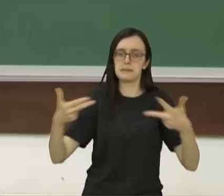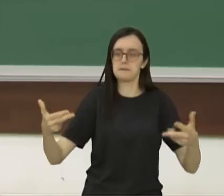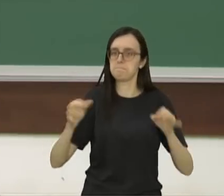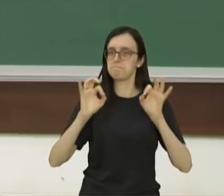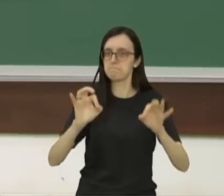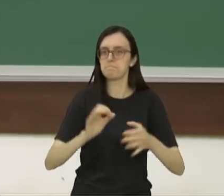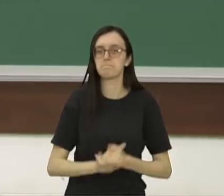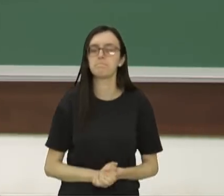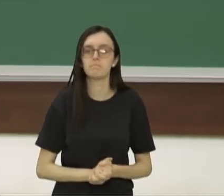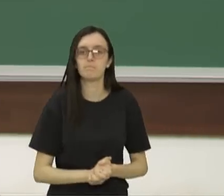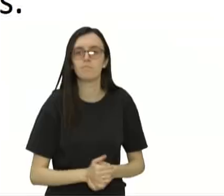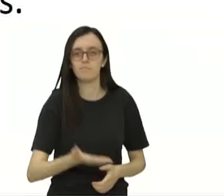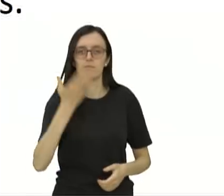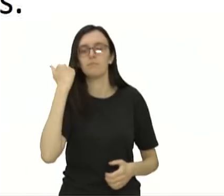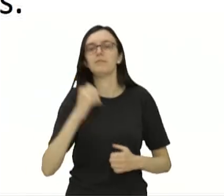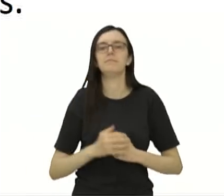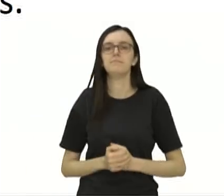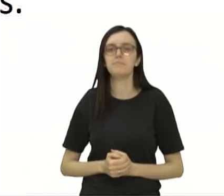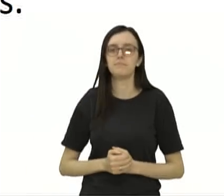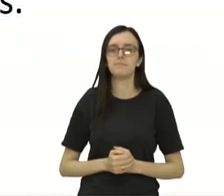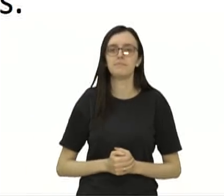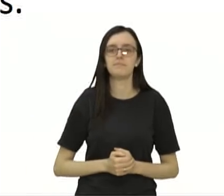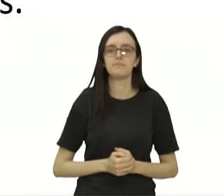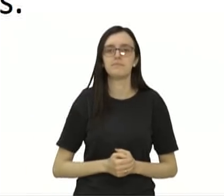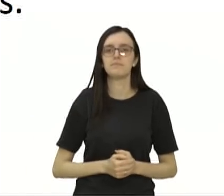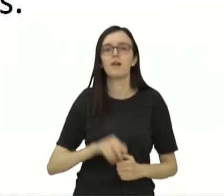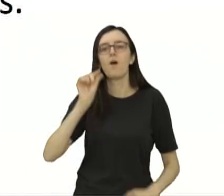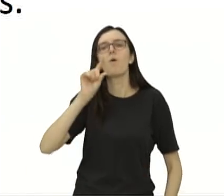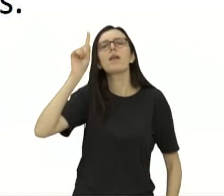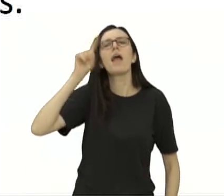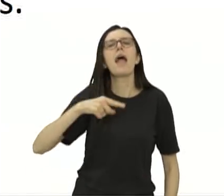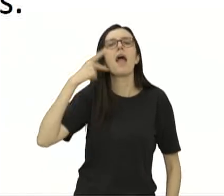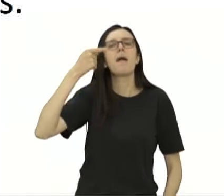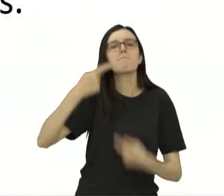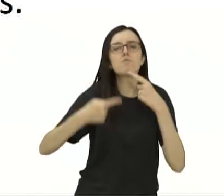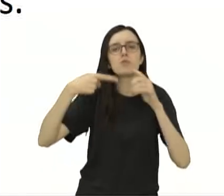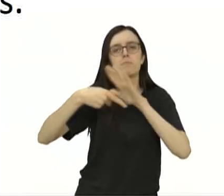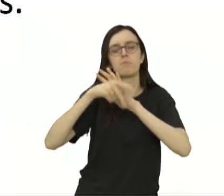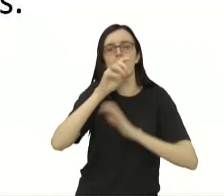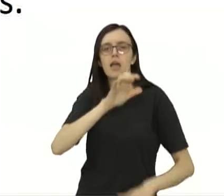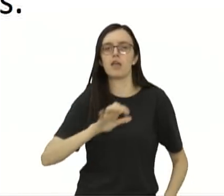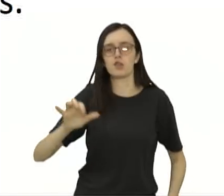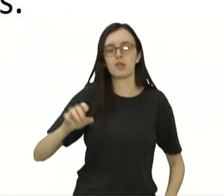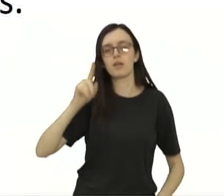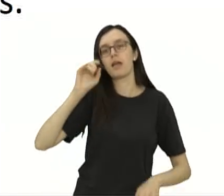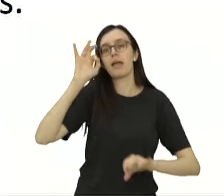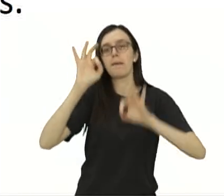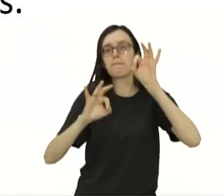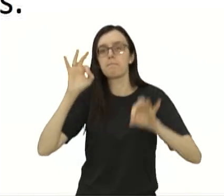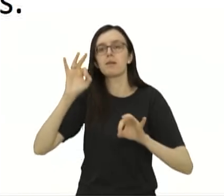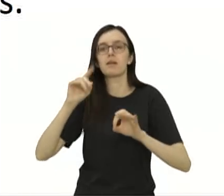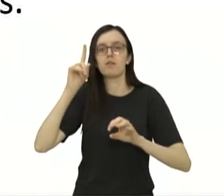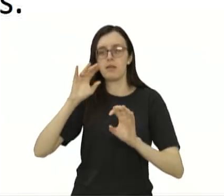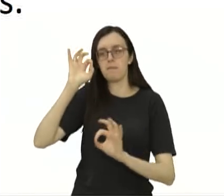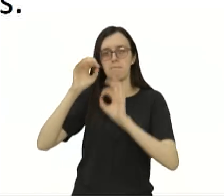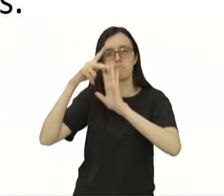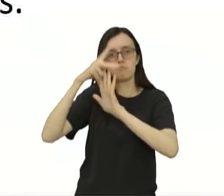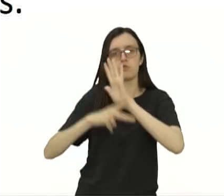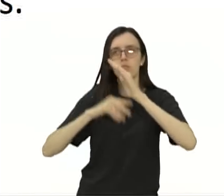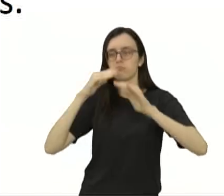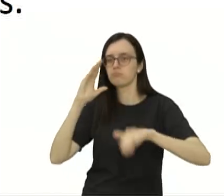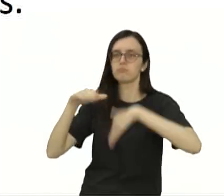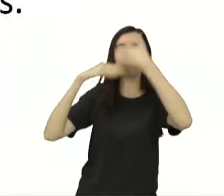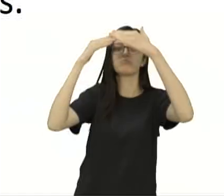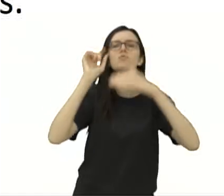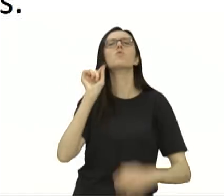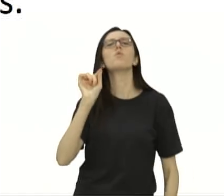certo? Então vamos lá. Então, o que é uma política regional? São planos, projetos de desenvolvimento regional